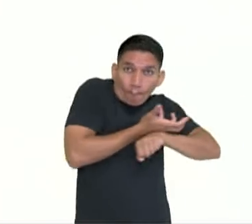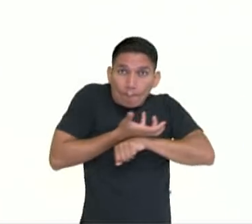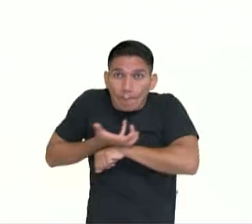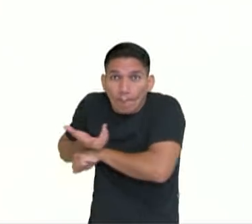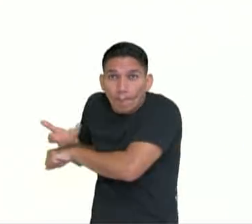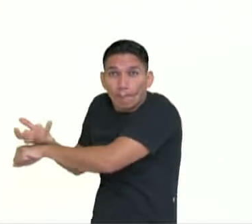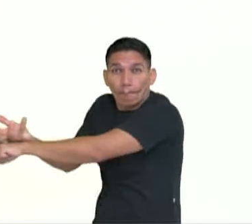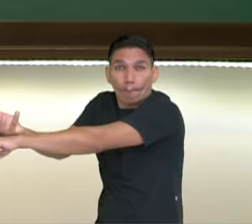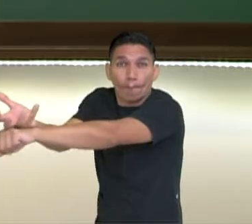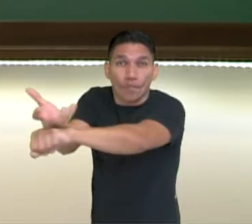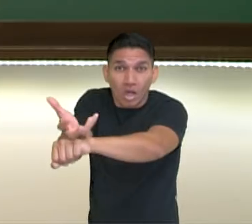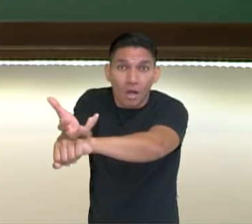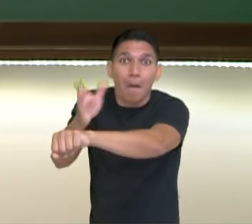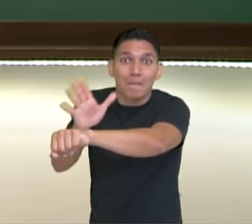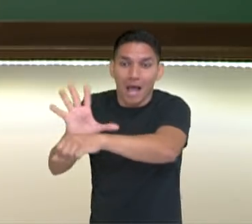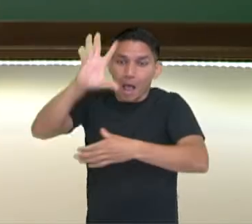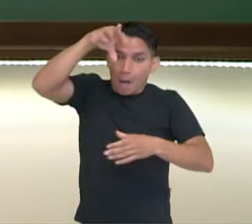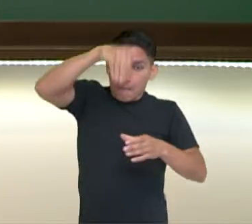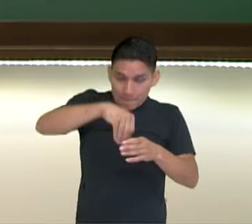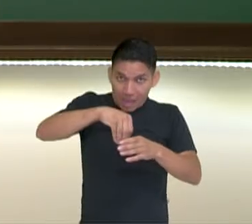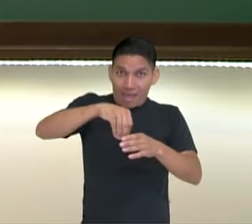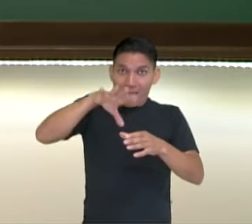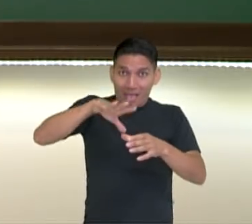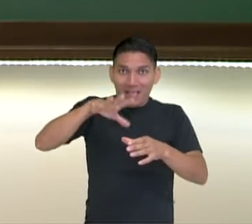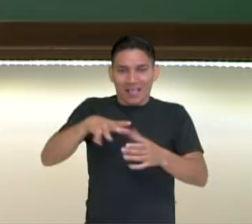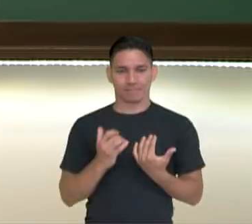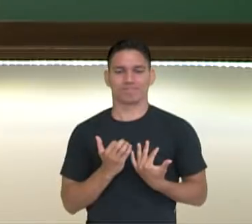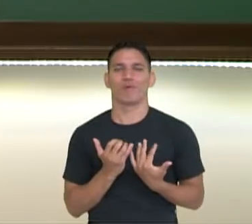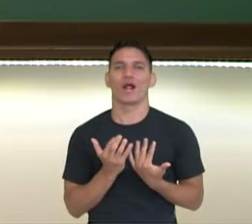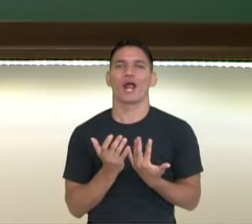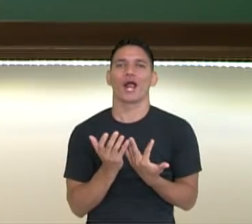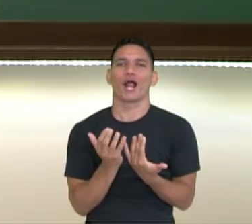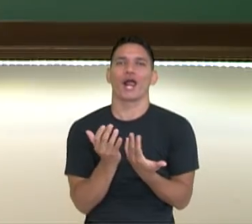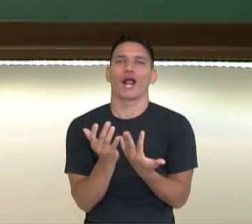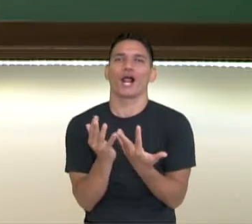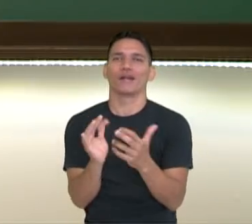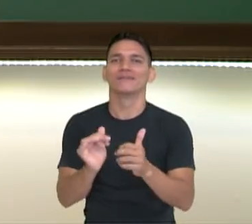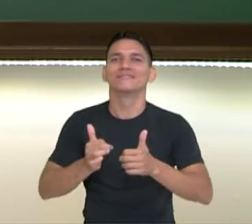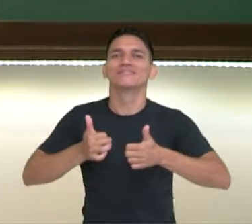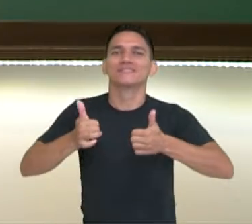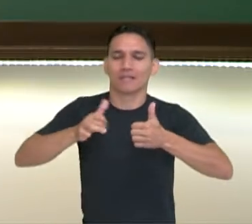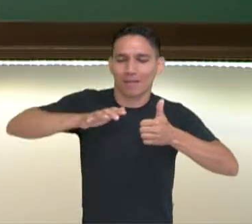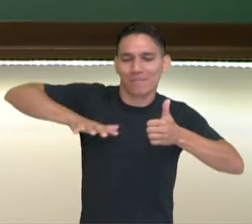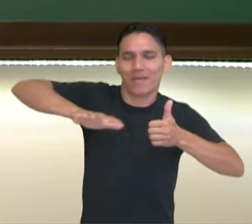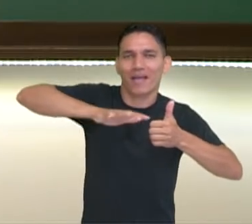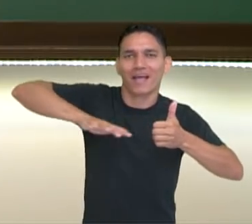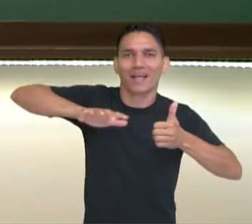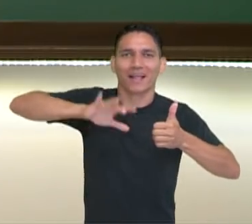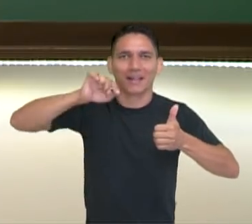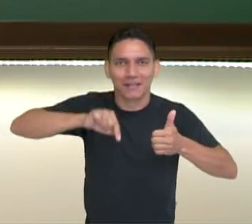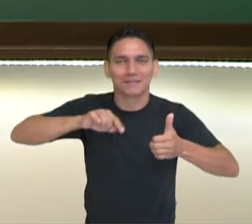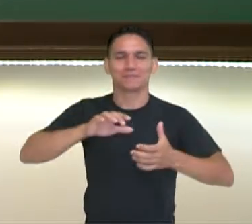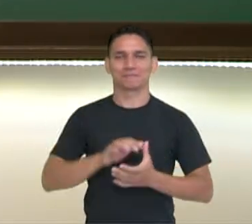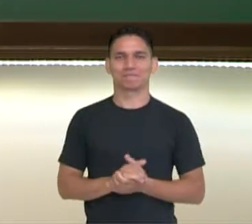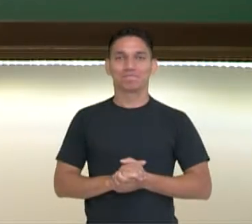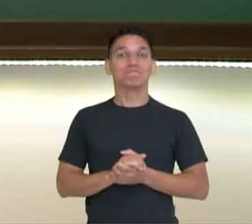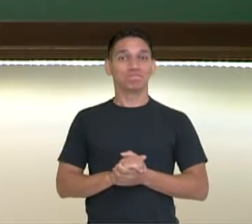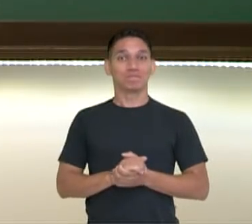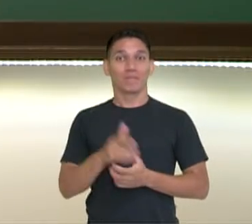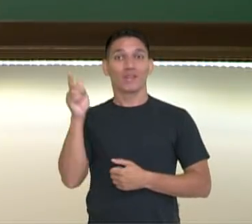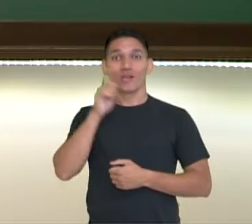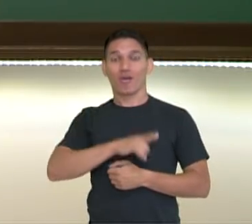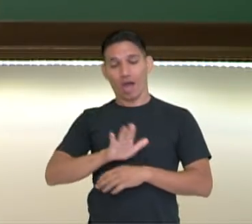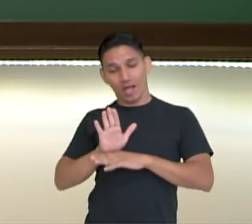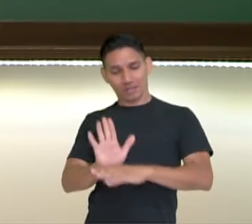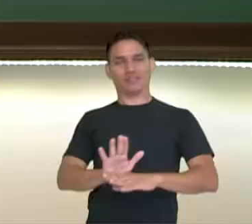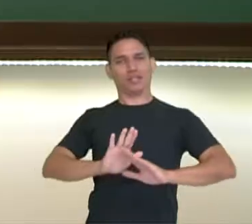Então você tem toda uma região ao redor de desertos que não dá para plantar nada e você tem essa crescente fértil no meio que vai